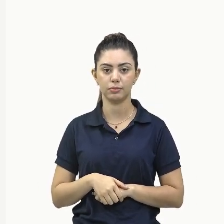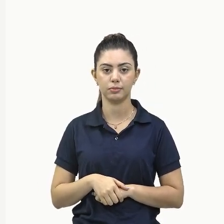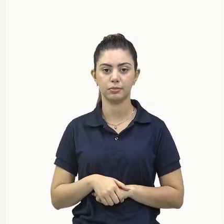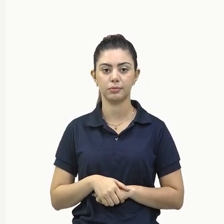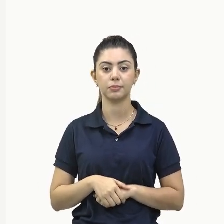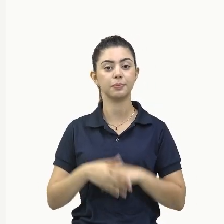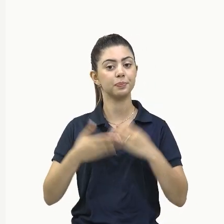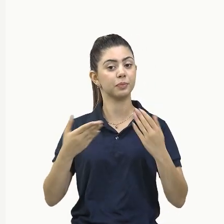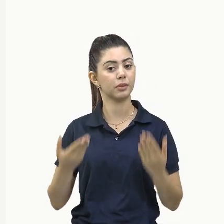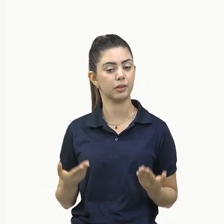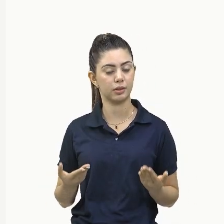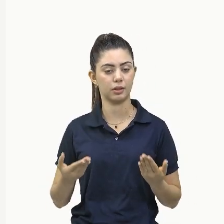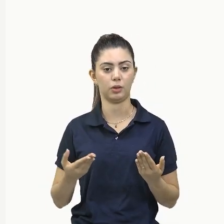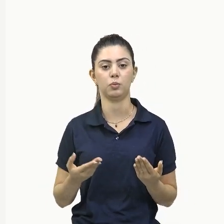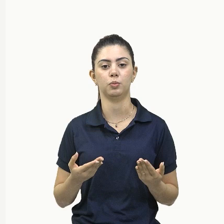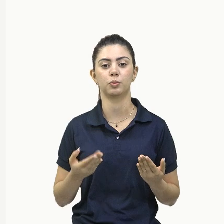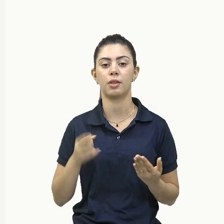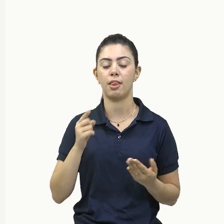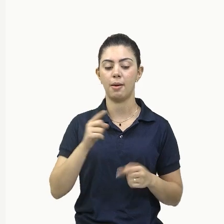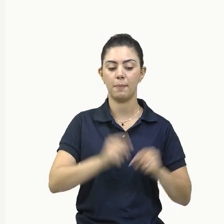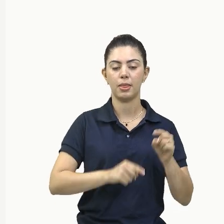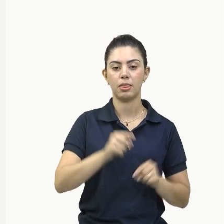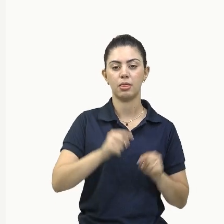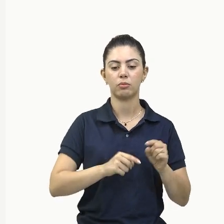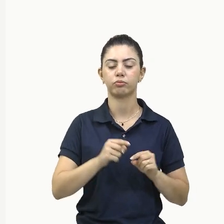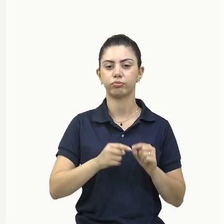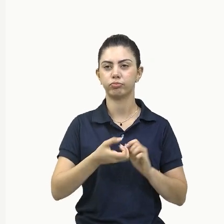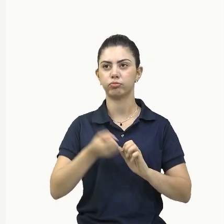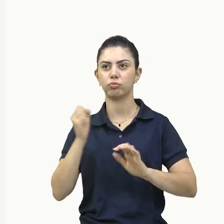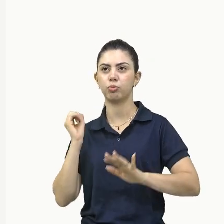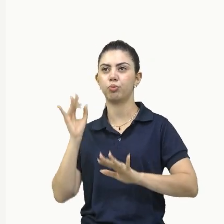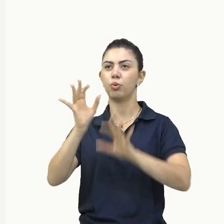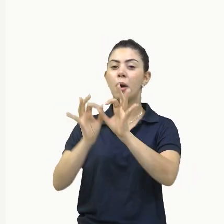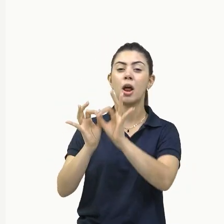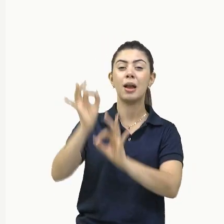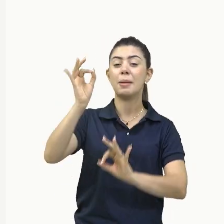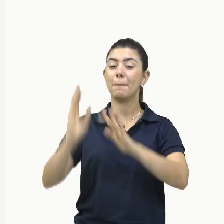Quando o objeto, né, atinge a altura máxima,